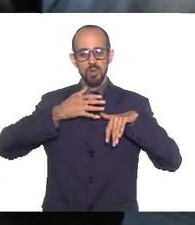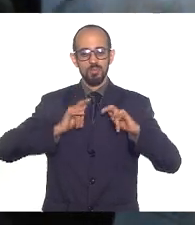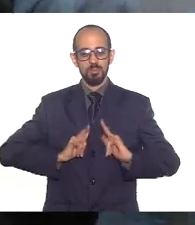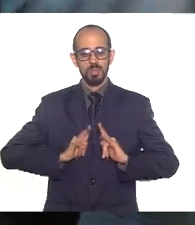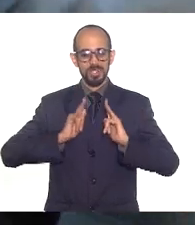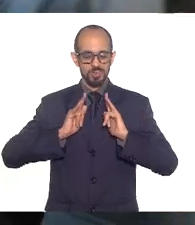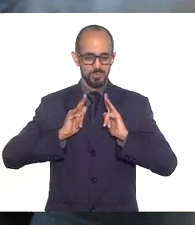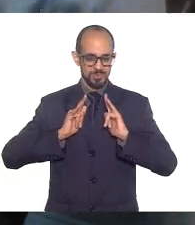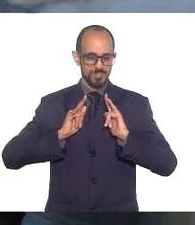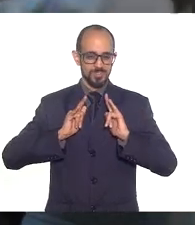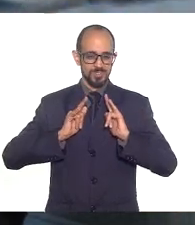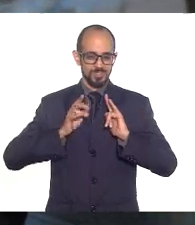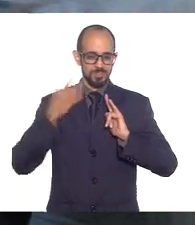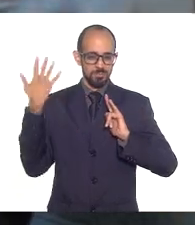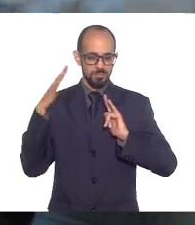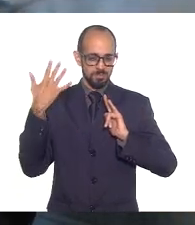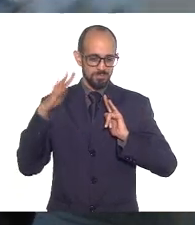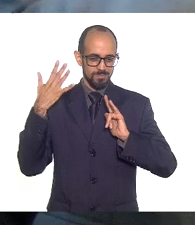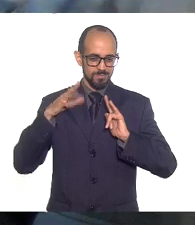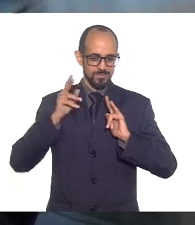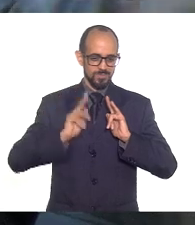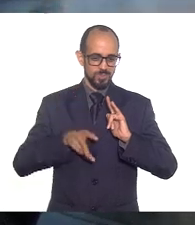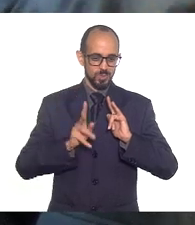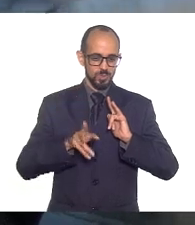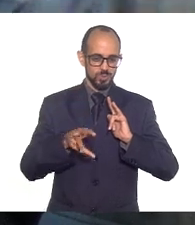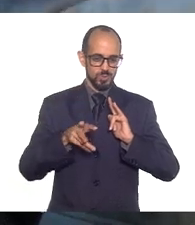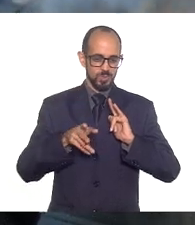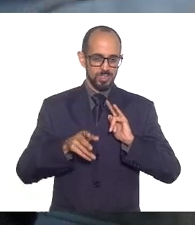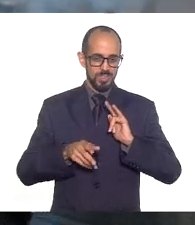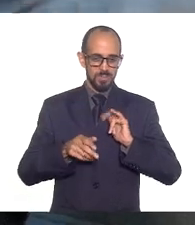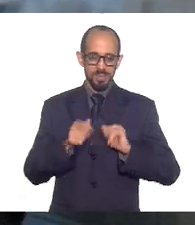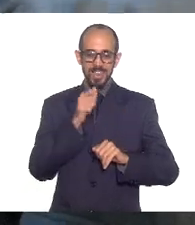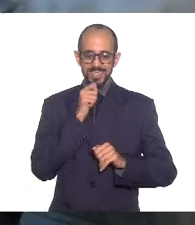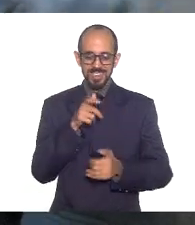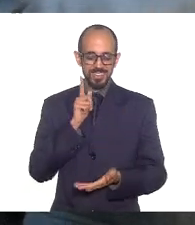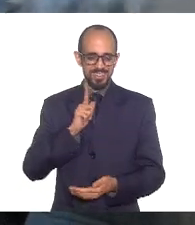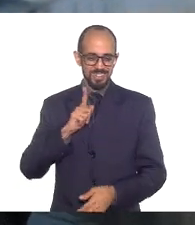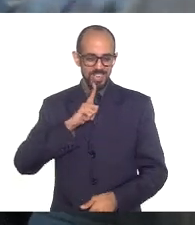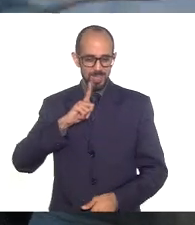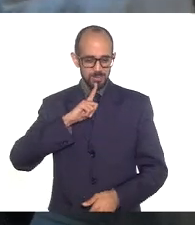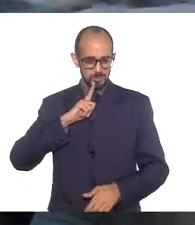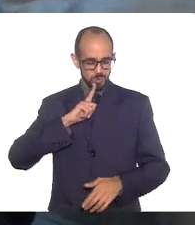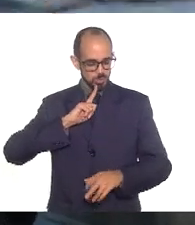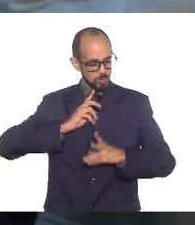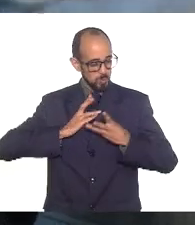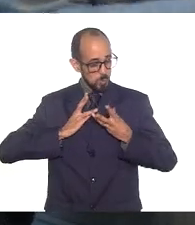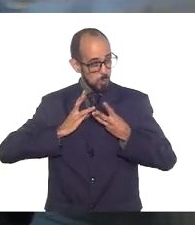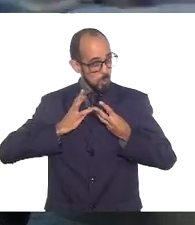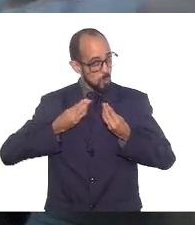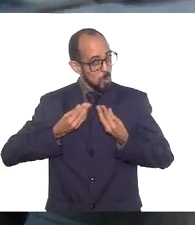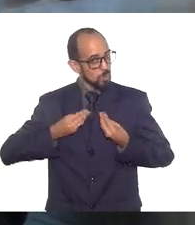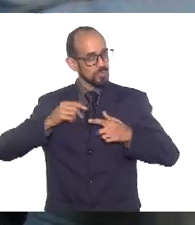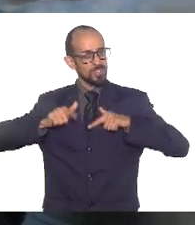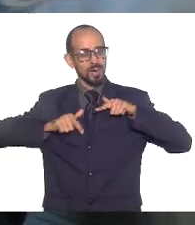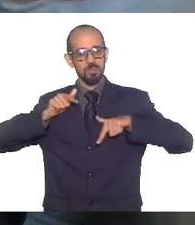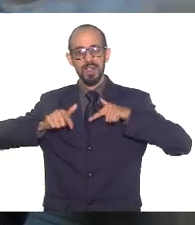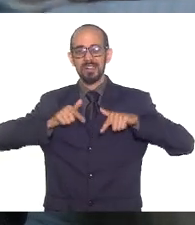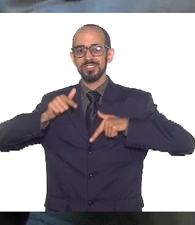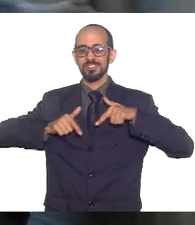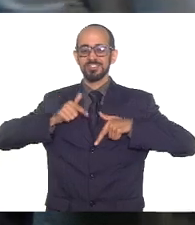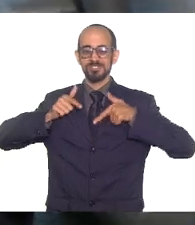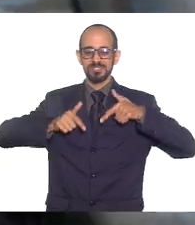prédio é porque ainda temos muito muito muito trabalho pela pressa